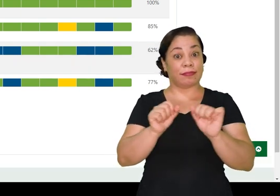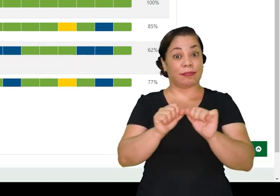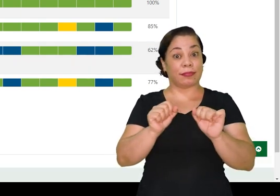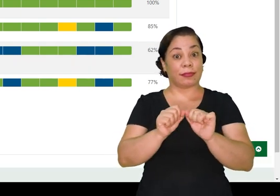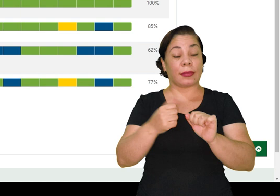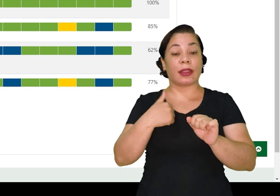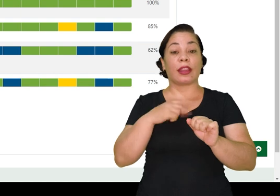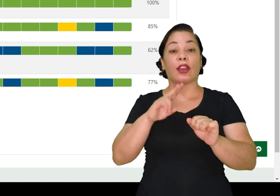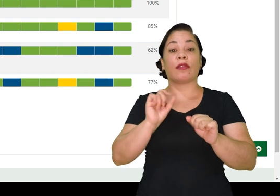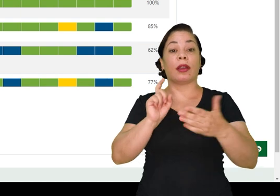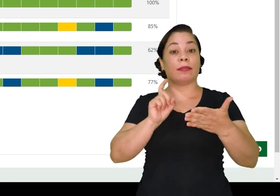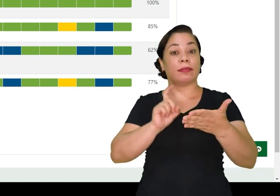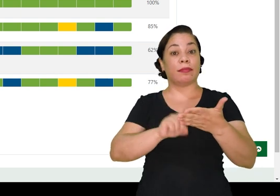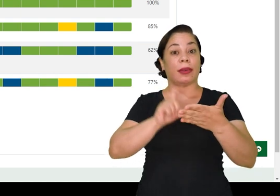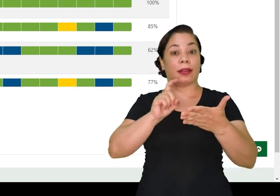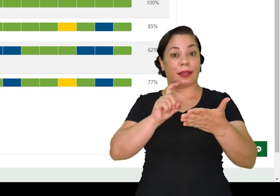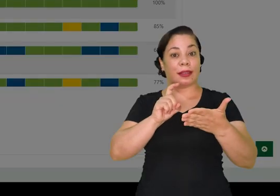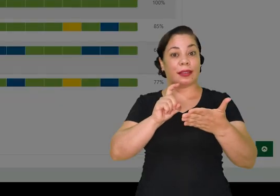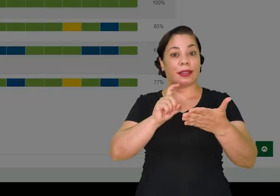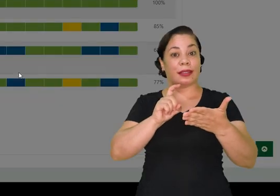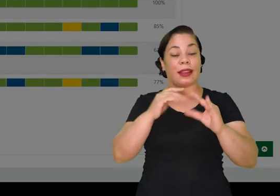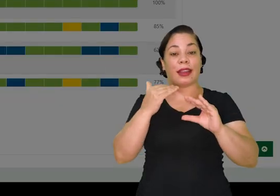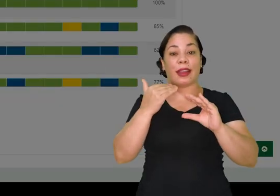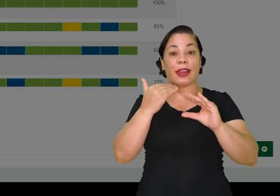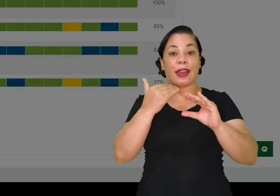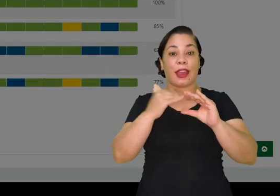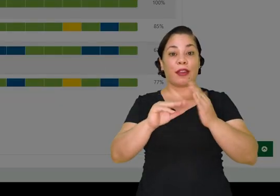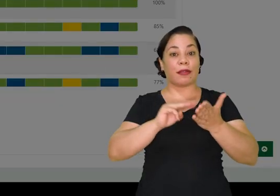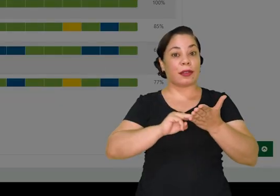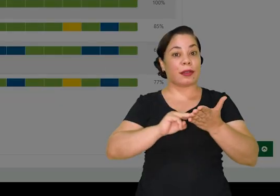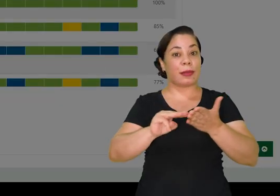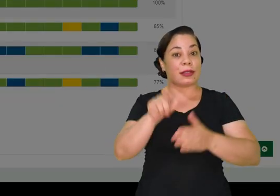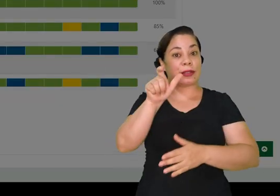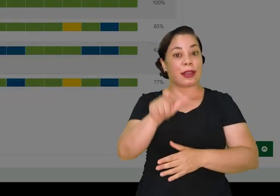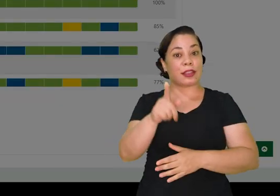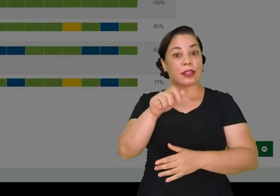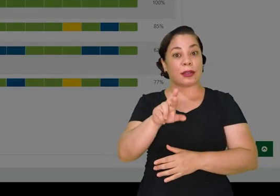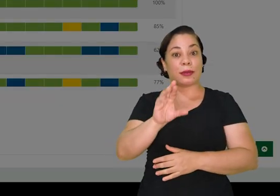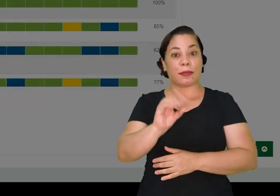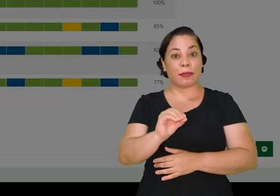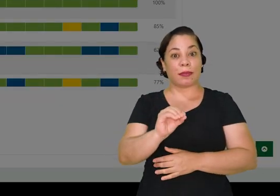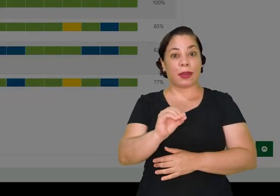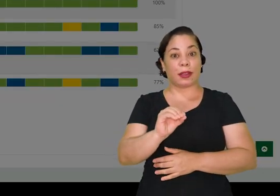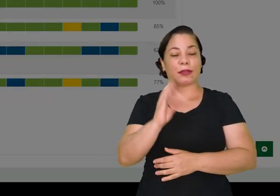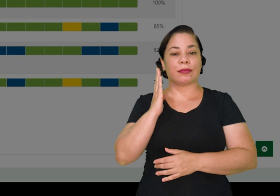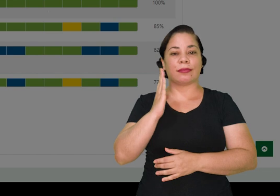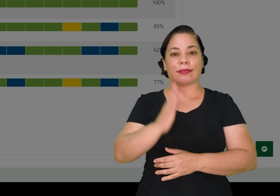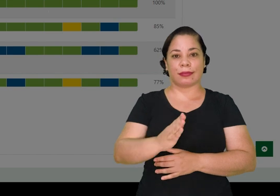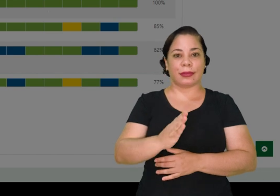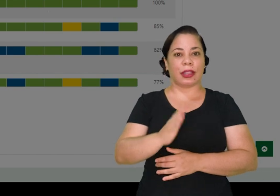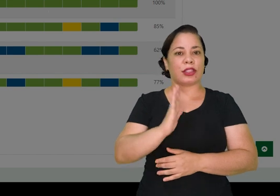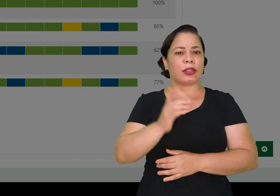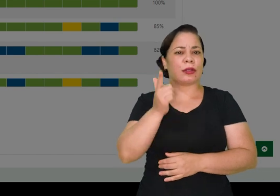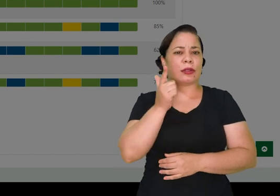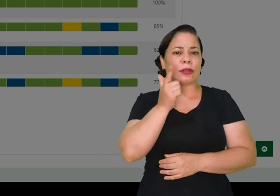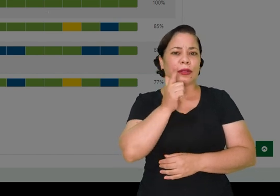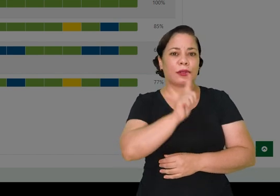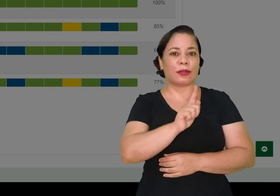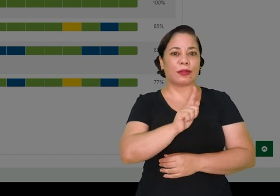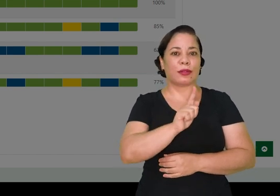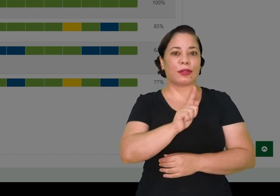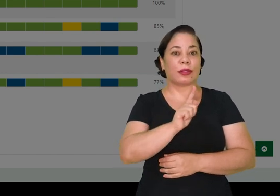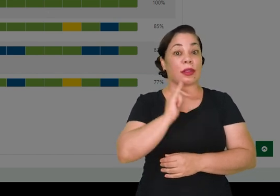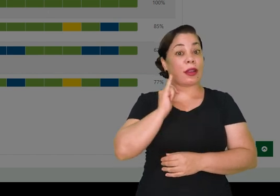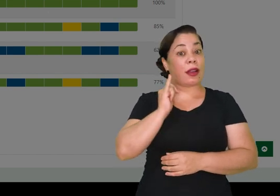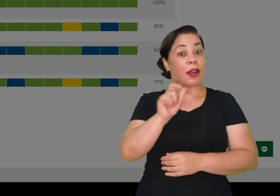realizado e vou clicar aqui e enviar uma mensagem para o Pedro por aqui diretamente eu já consigo